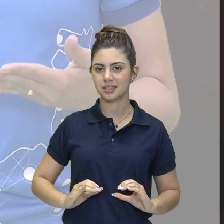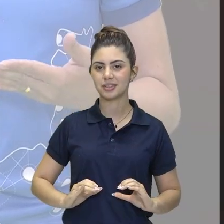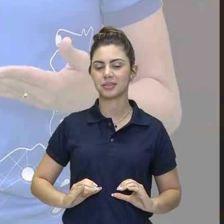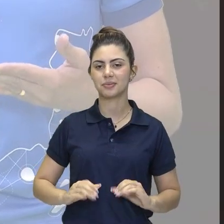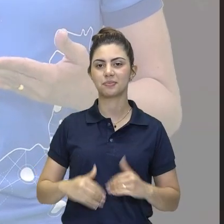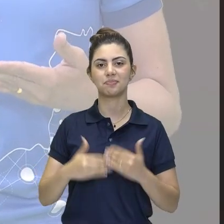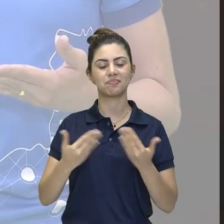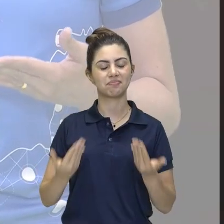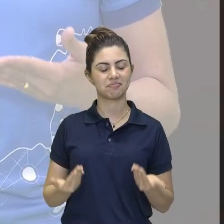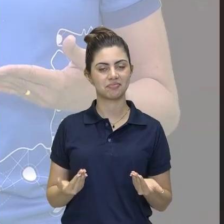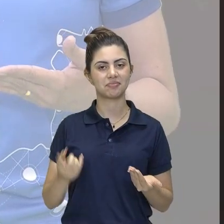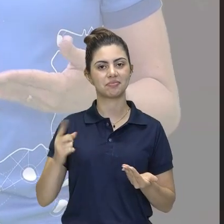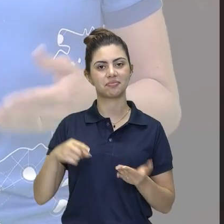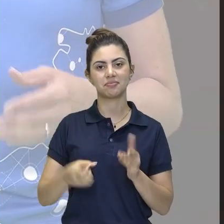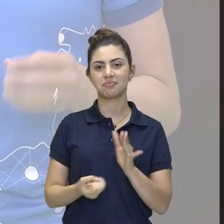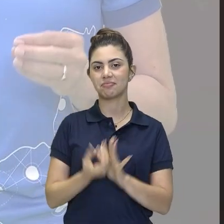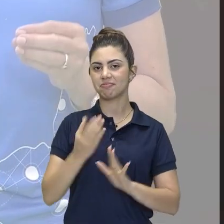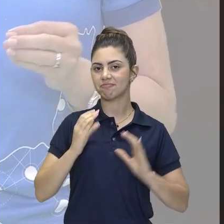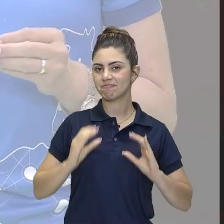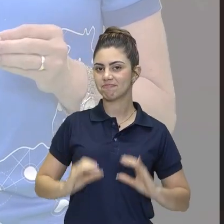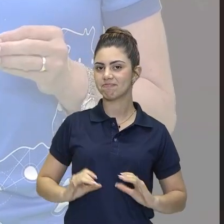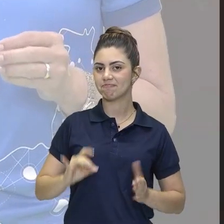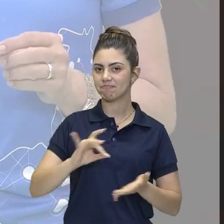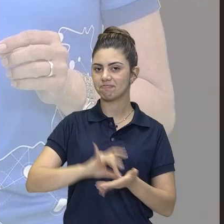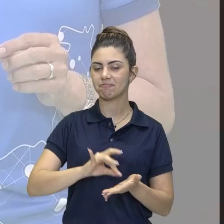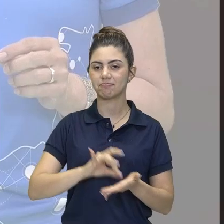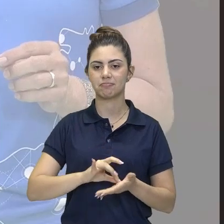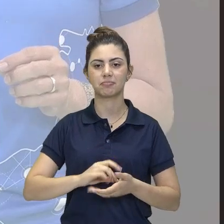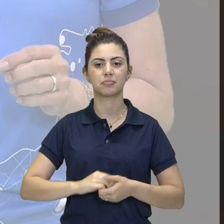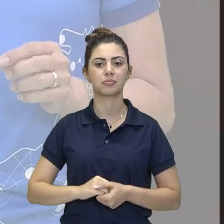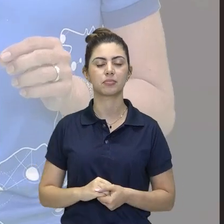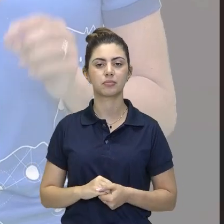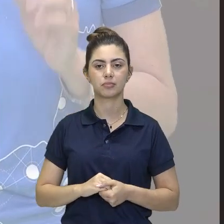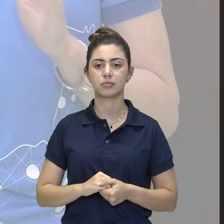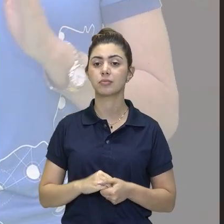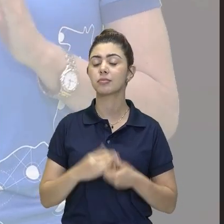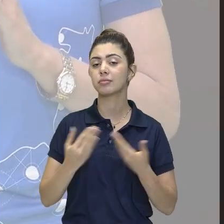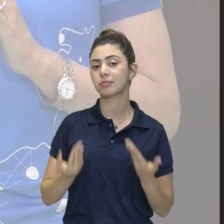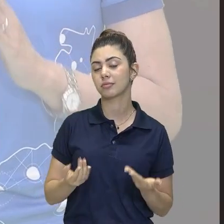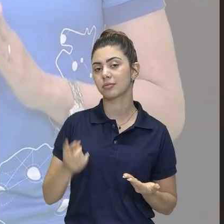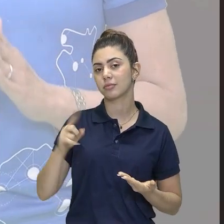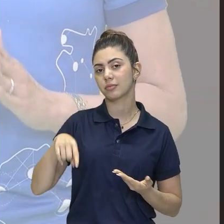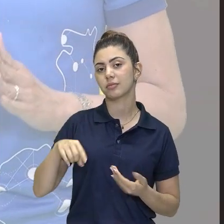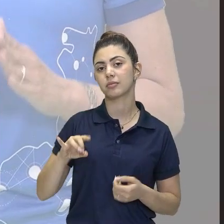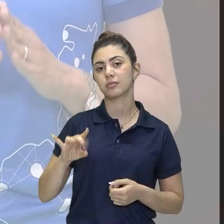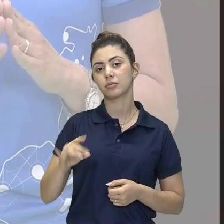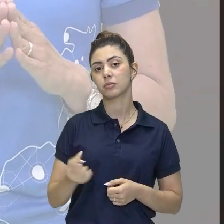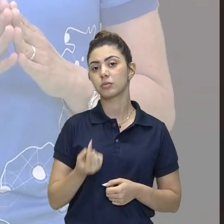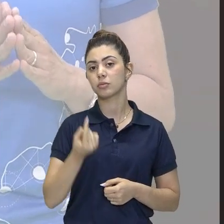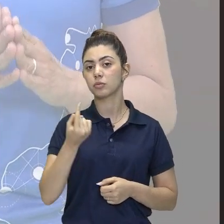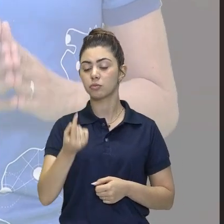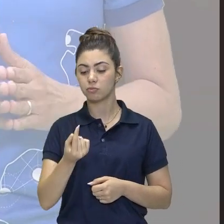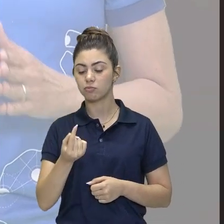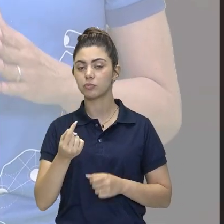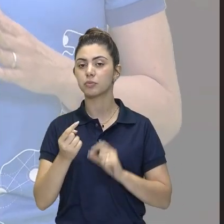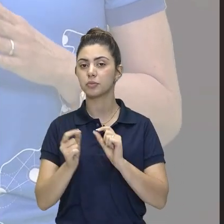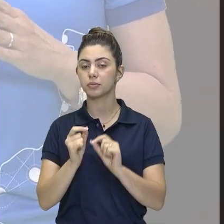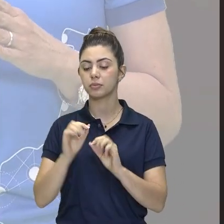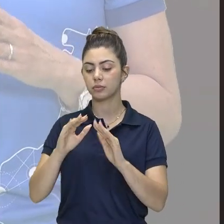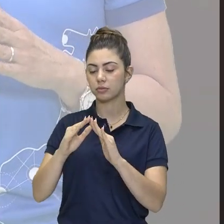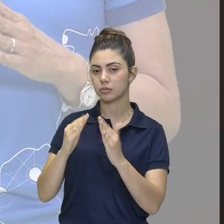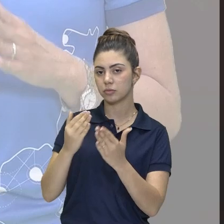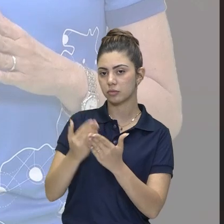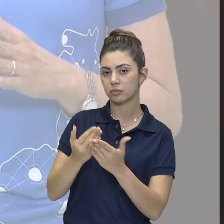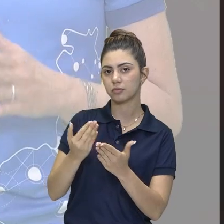formação da cidadania. Ela é apenas uma das instituições responsáveis